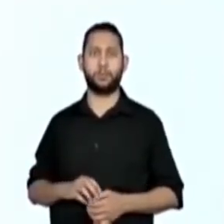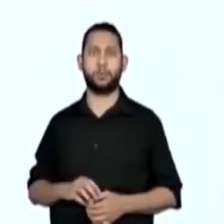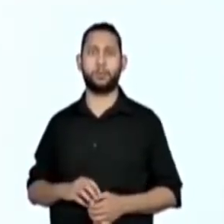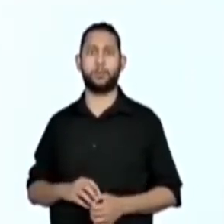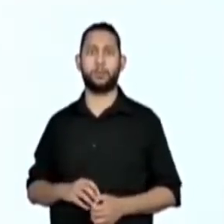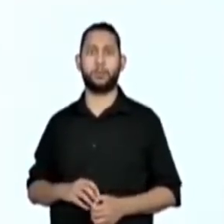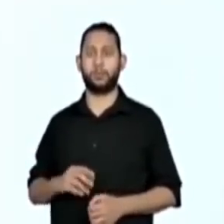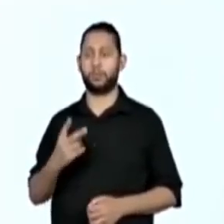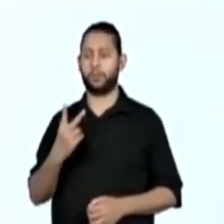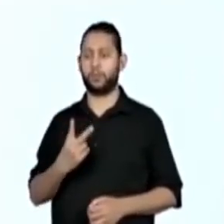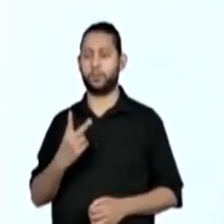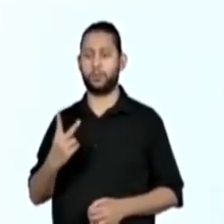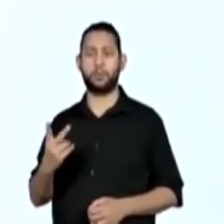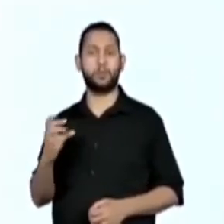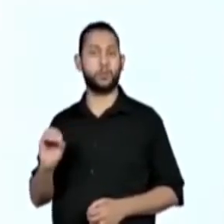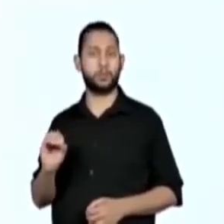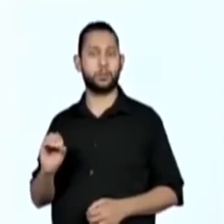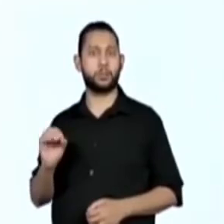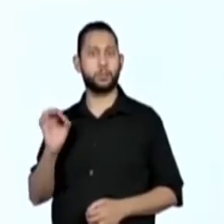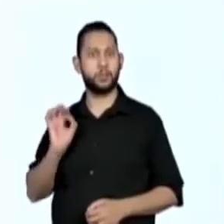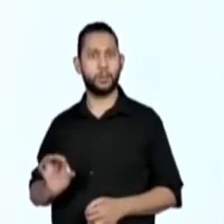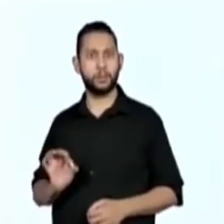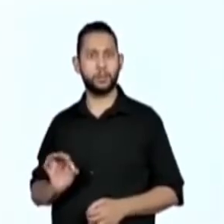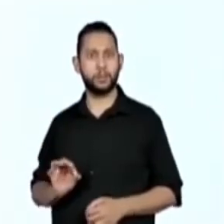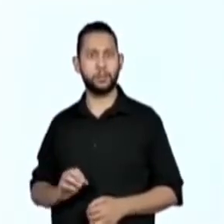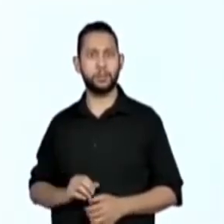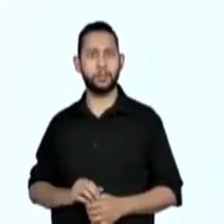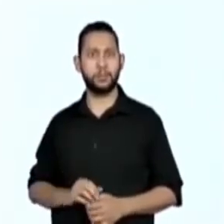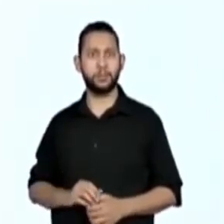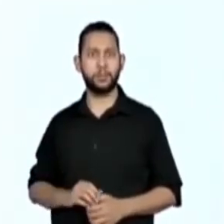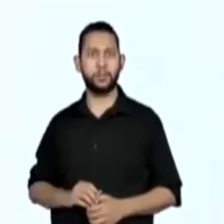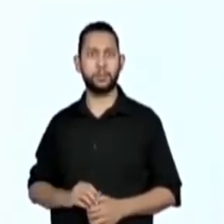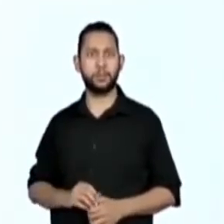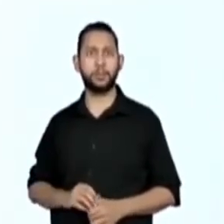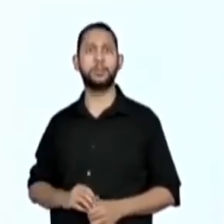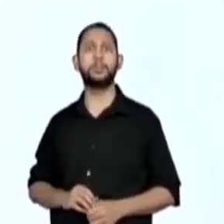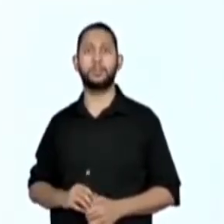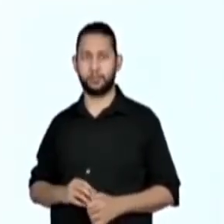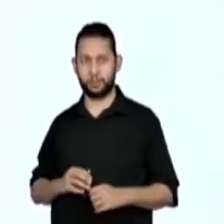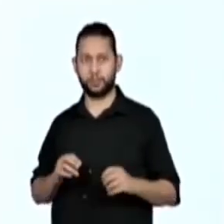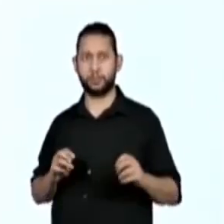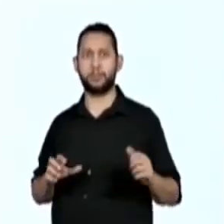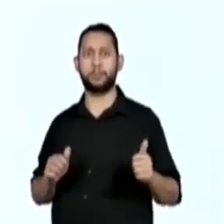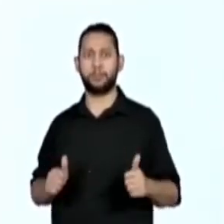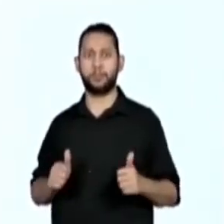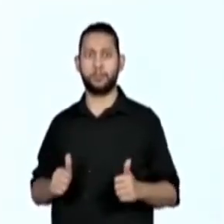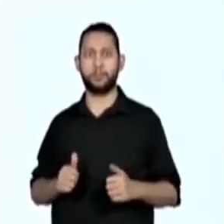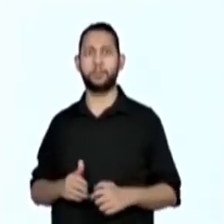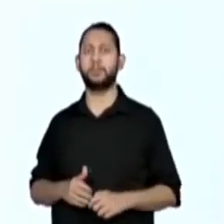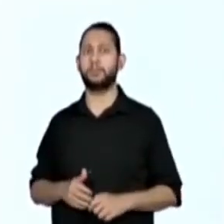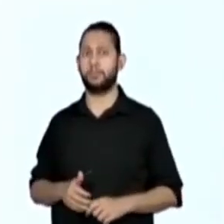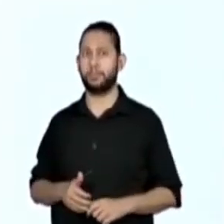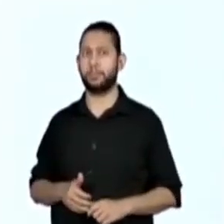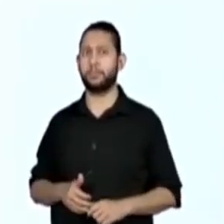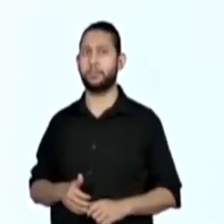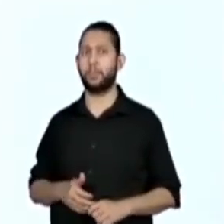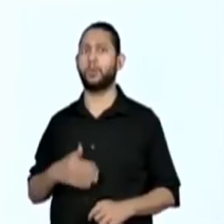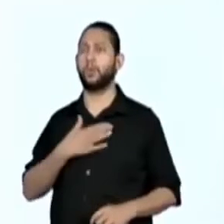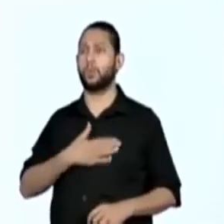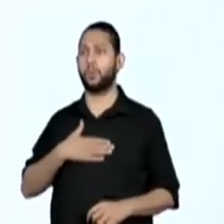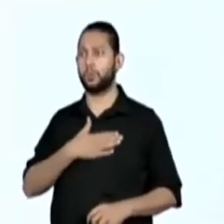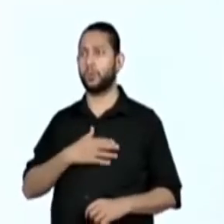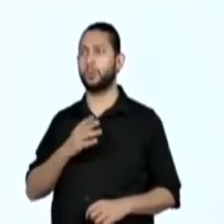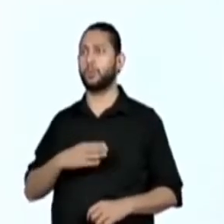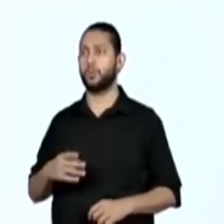- 220 acertei Bom vamos lá cadê o pessoal boa gostei